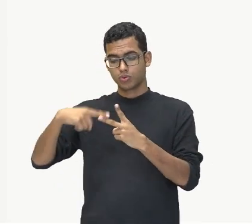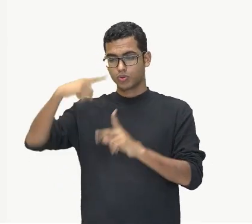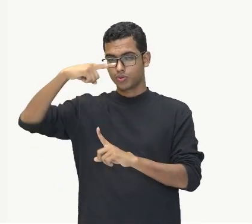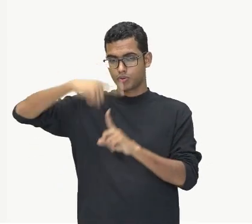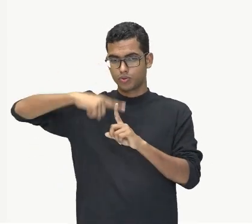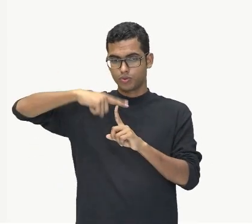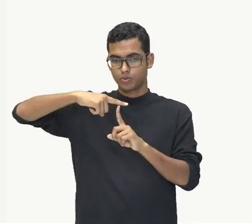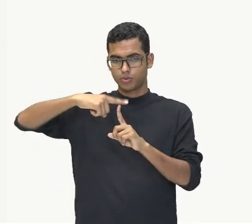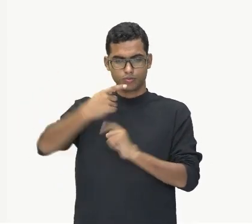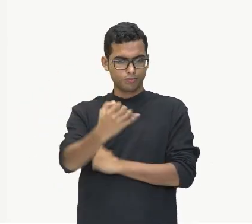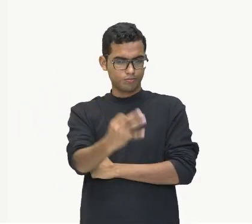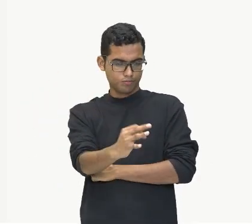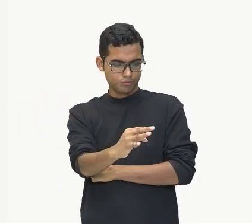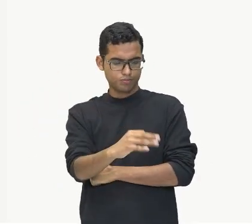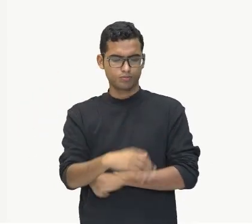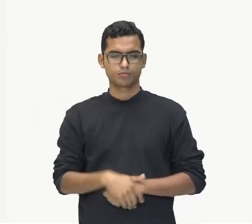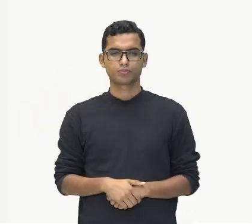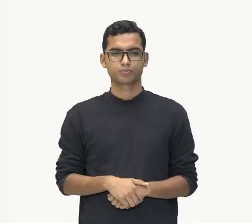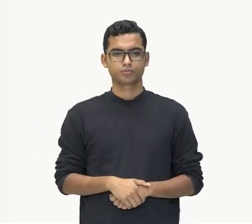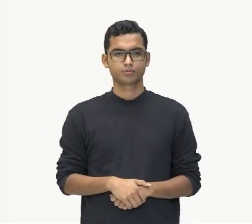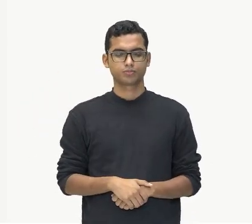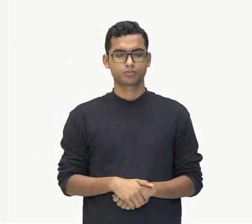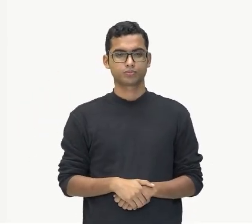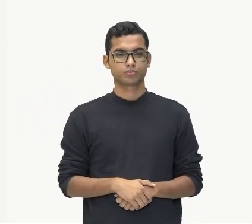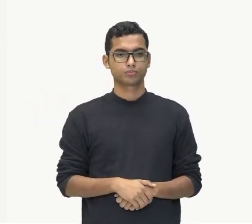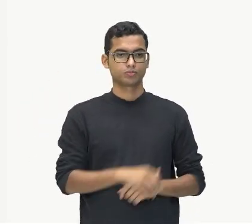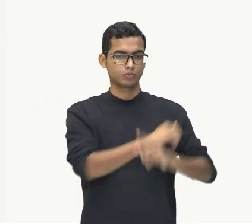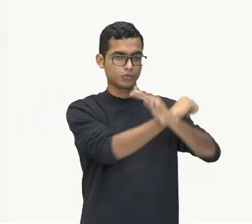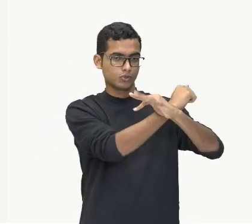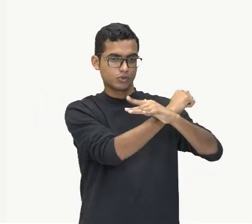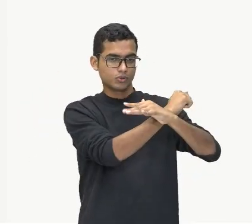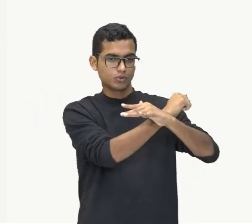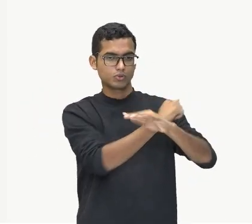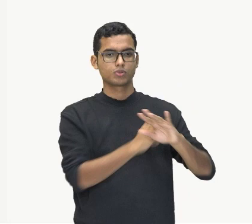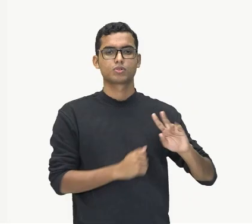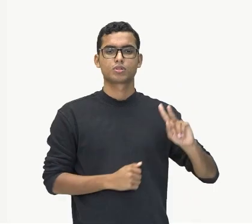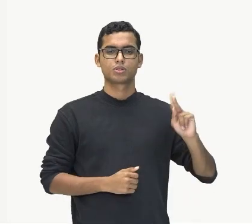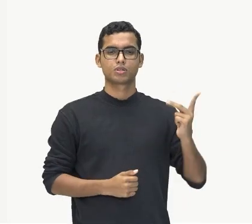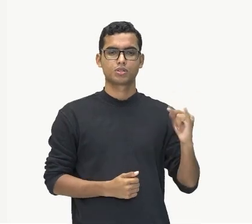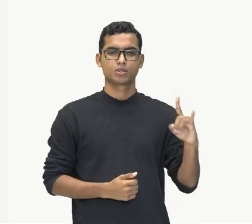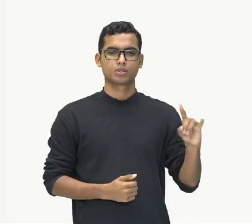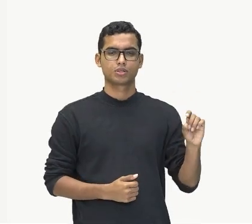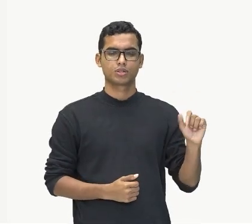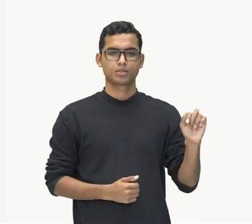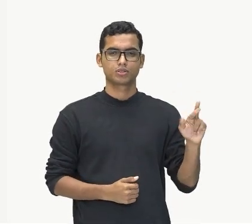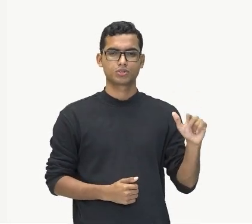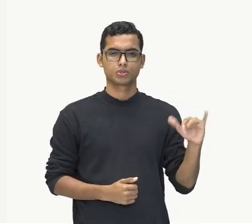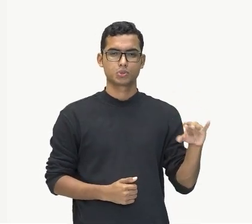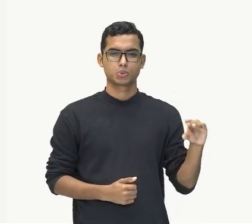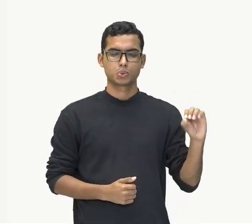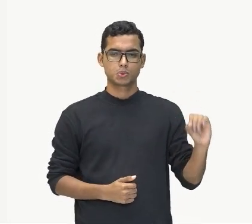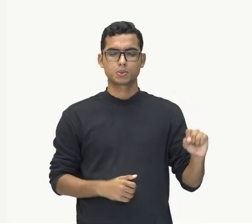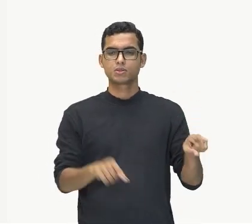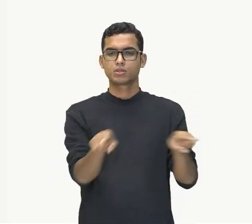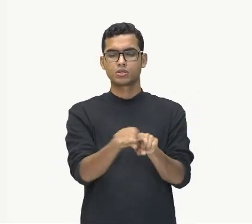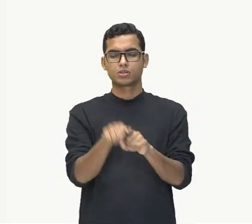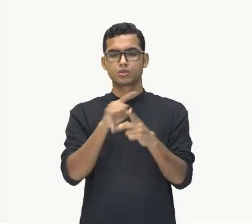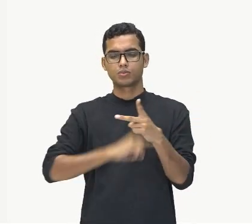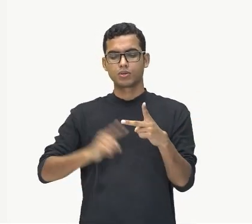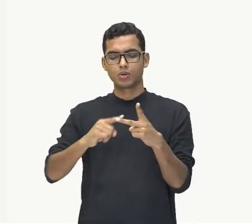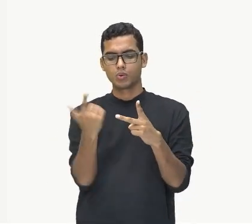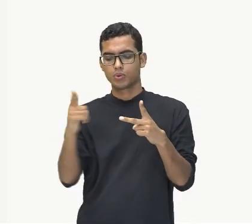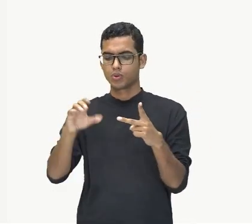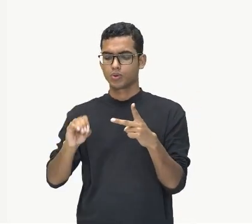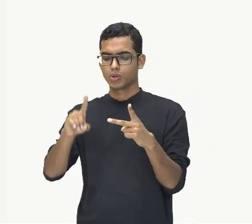de ácidos, não é? Temos os ácidos hidrácidos e temos os ácidos